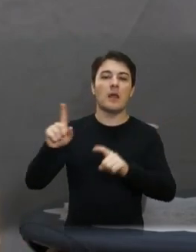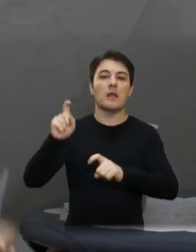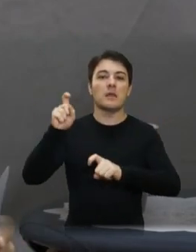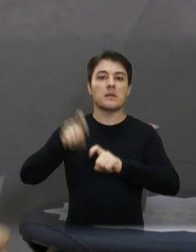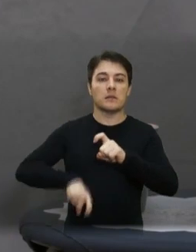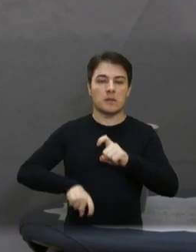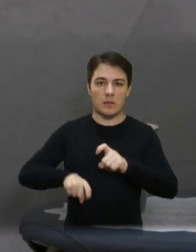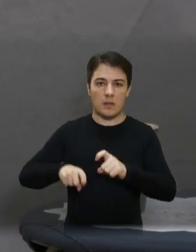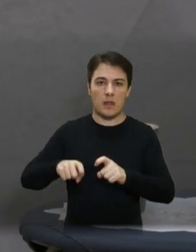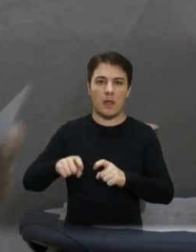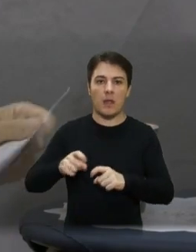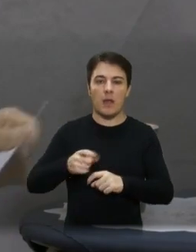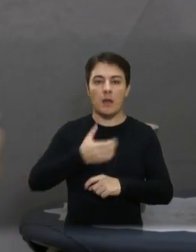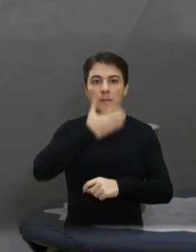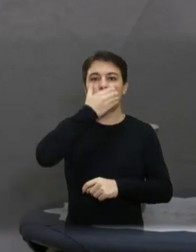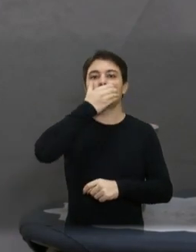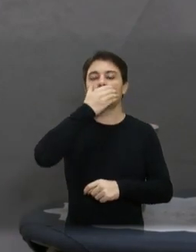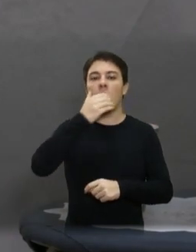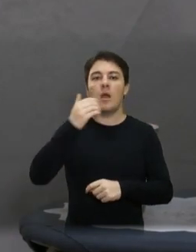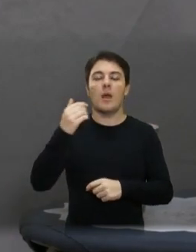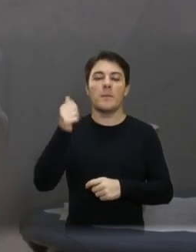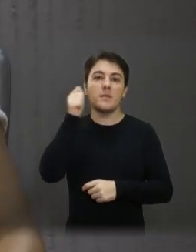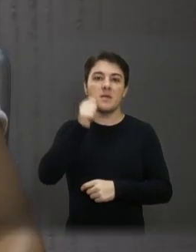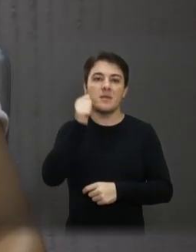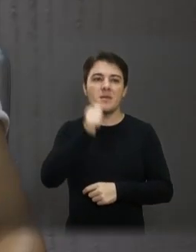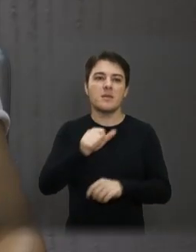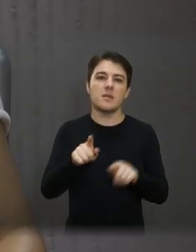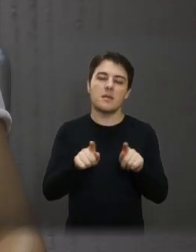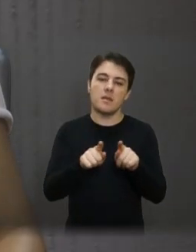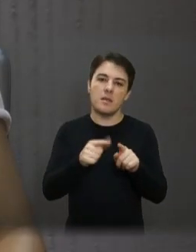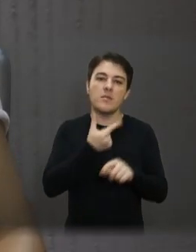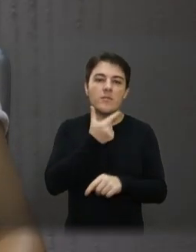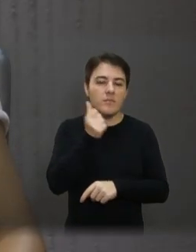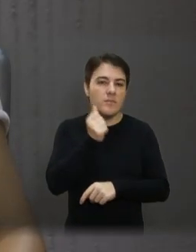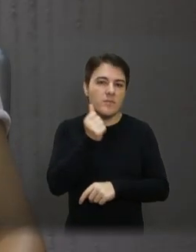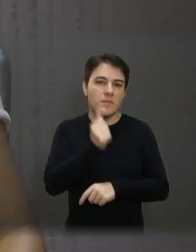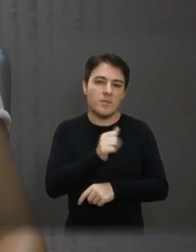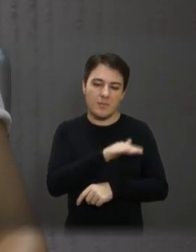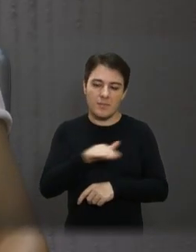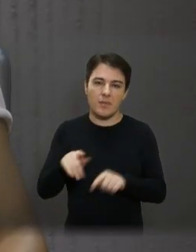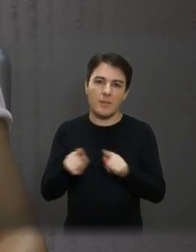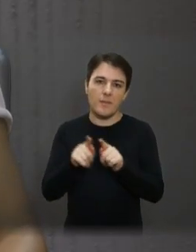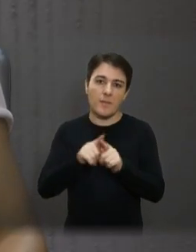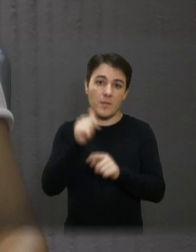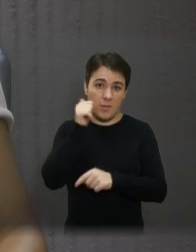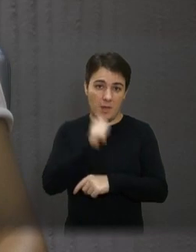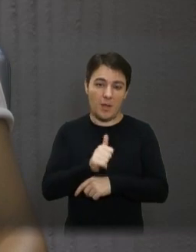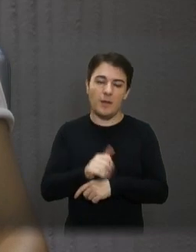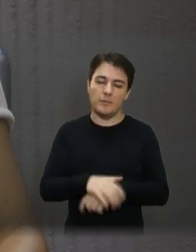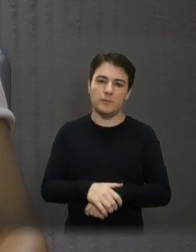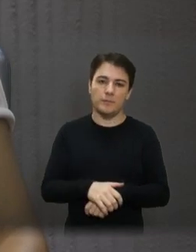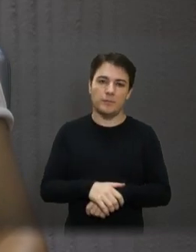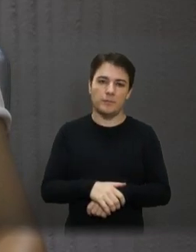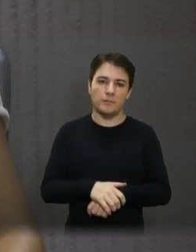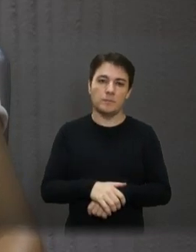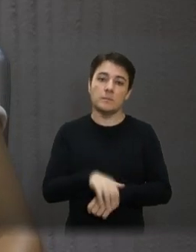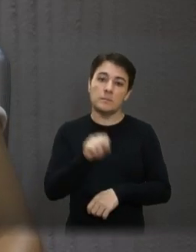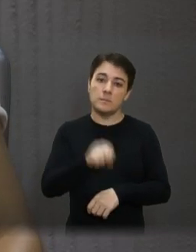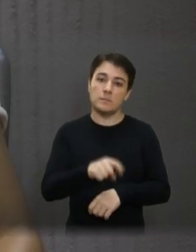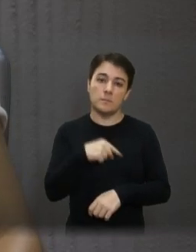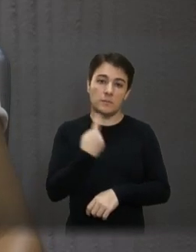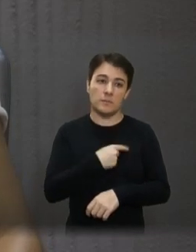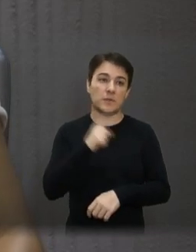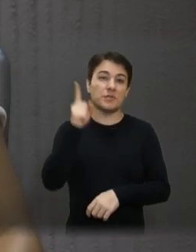meninas e mulheres em Araraquara fala sobre as audiências a gente também foi muito importante o nosso infelizmente lidamos todos